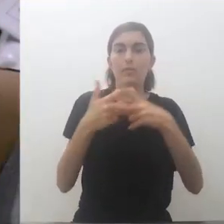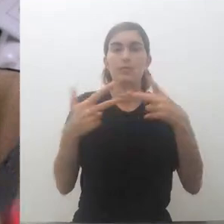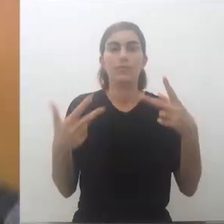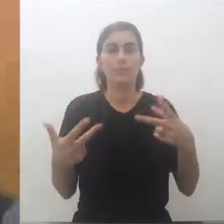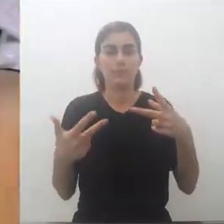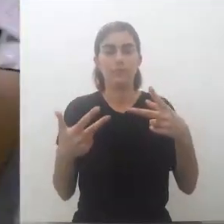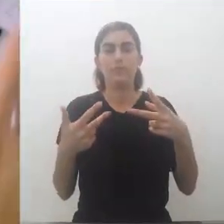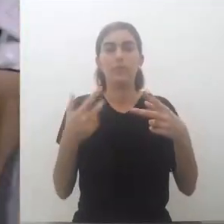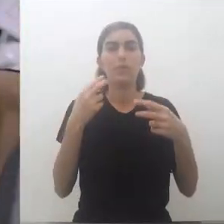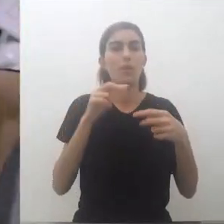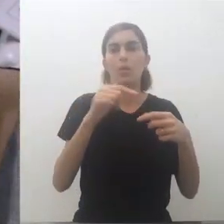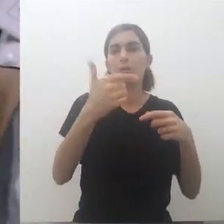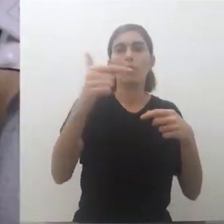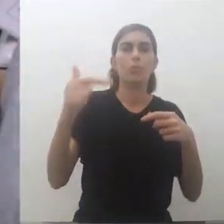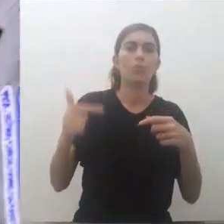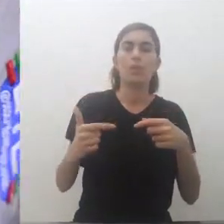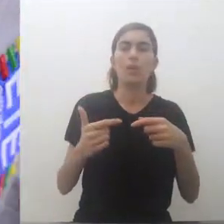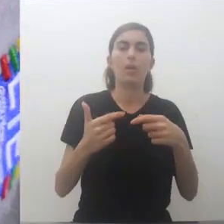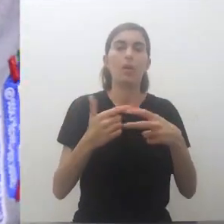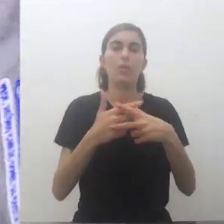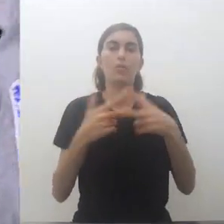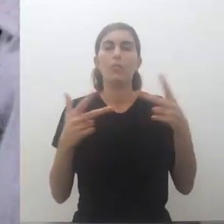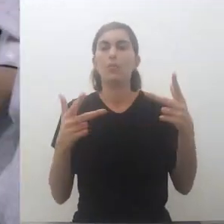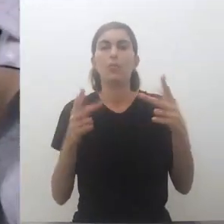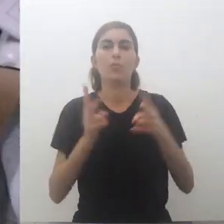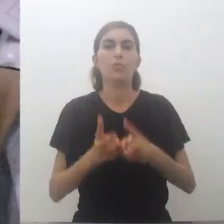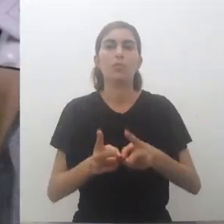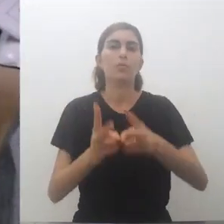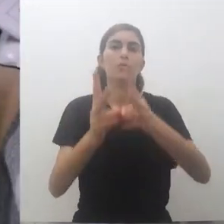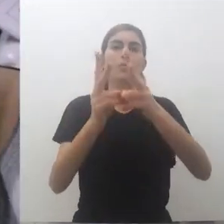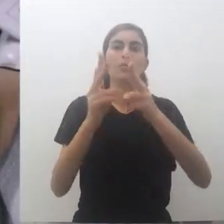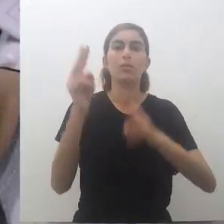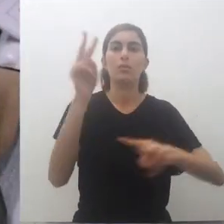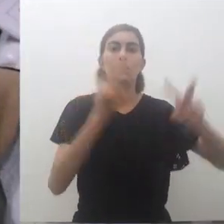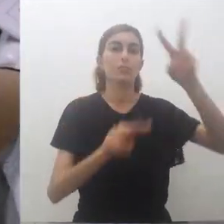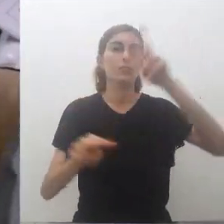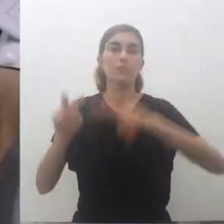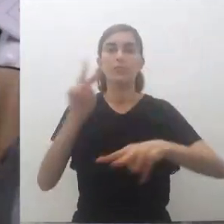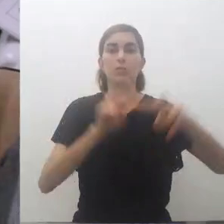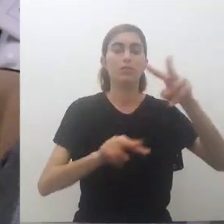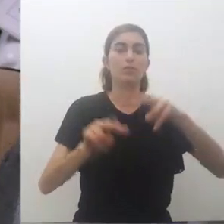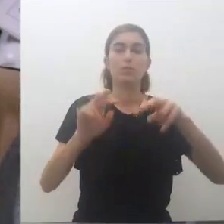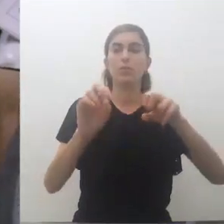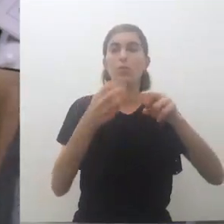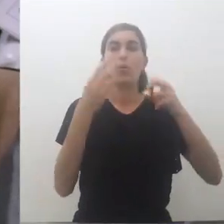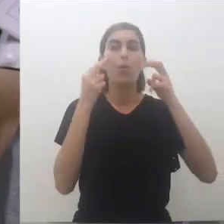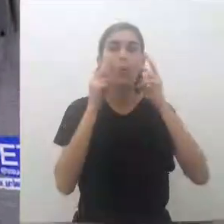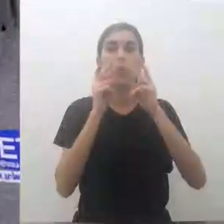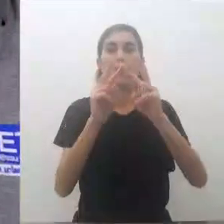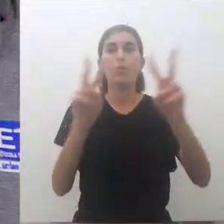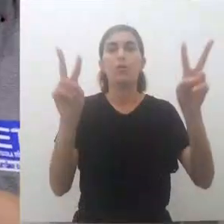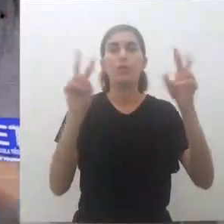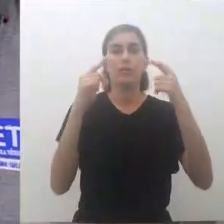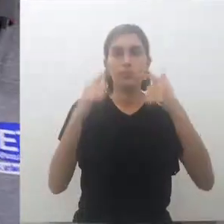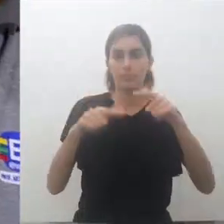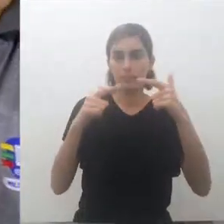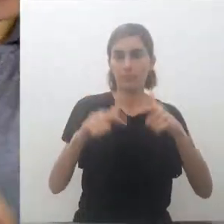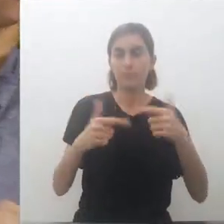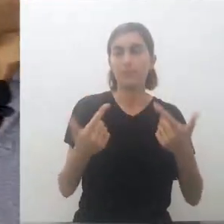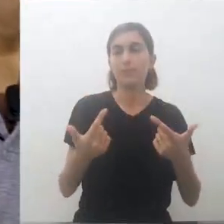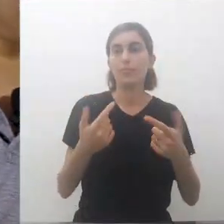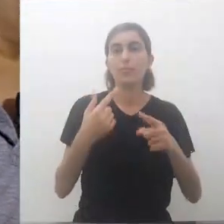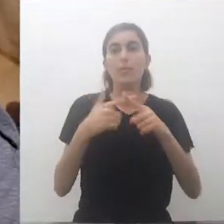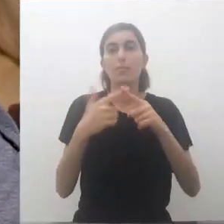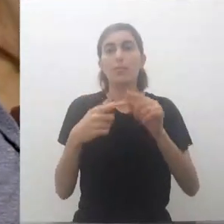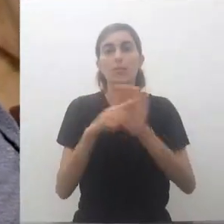e não há uma continuidade de visão ou de olhar sobre o ambiente. Porque os próprios